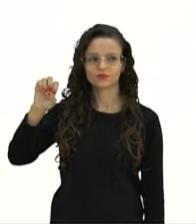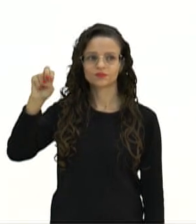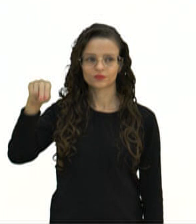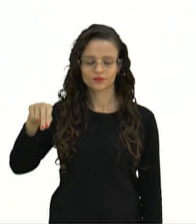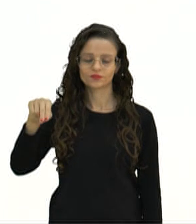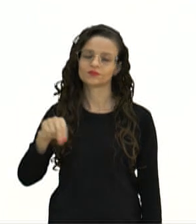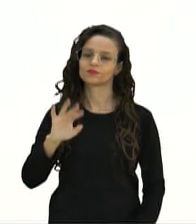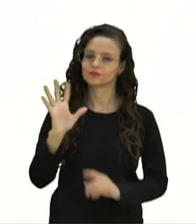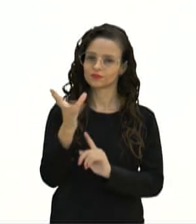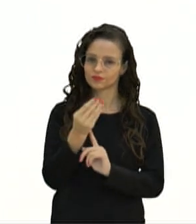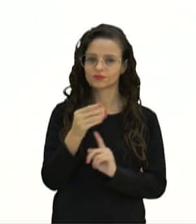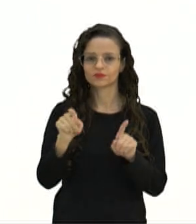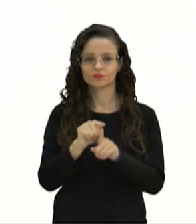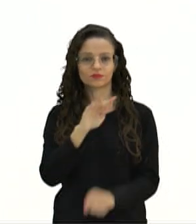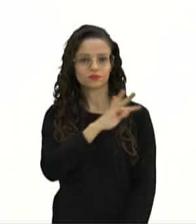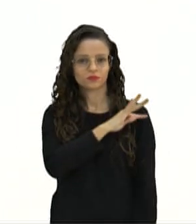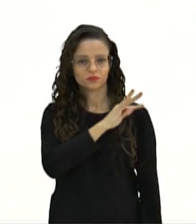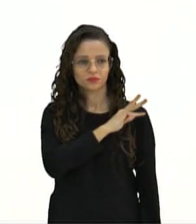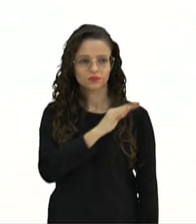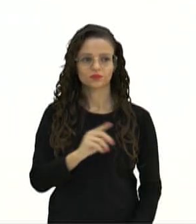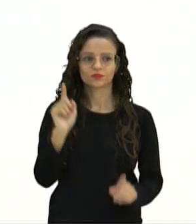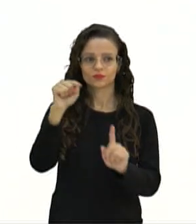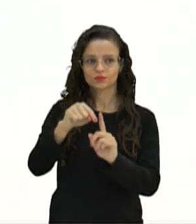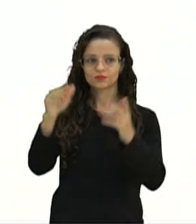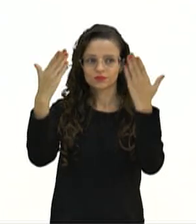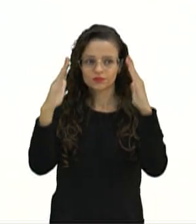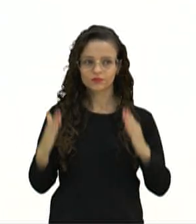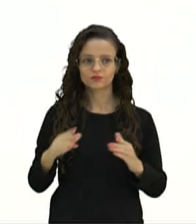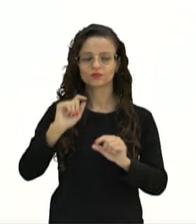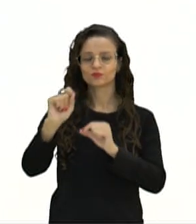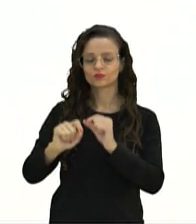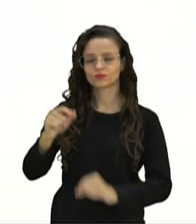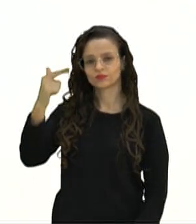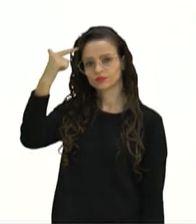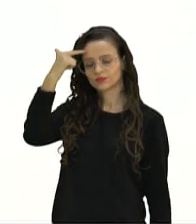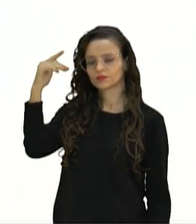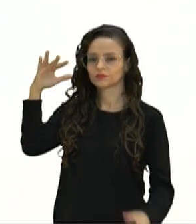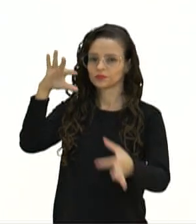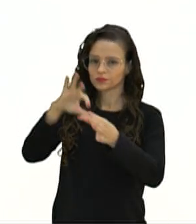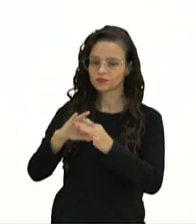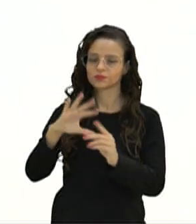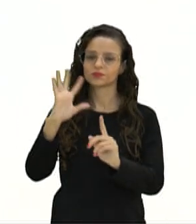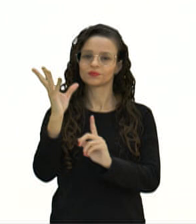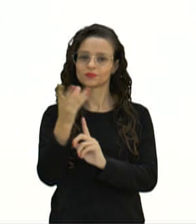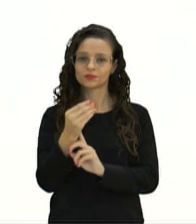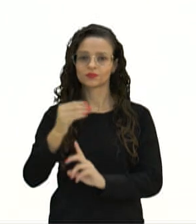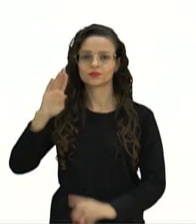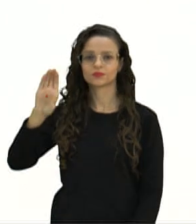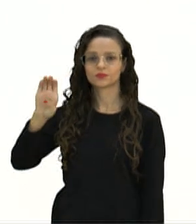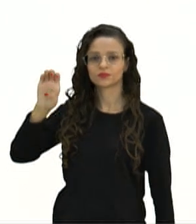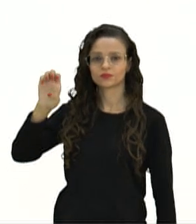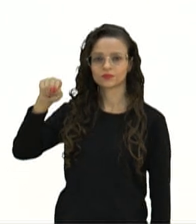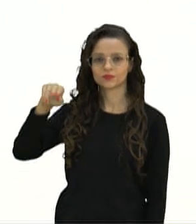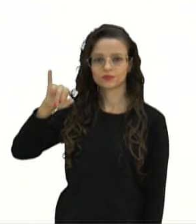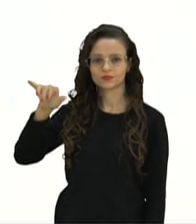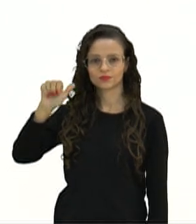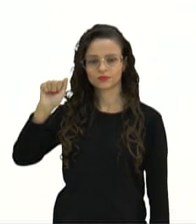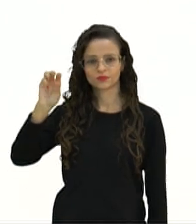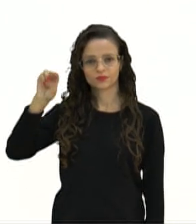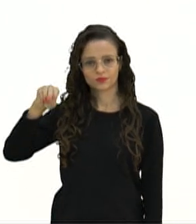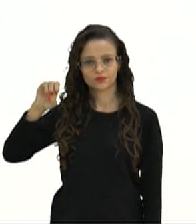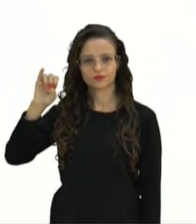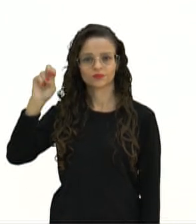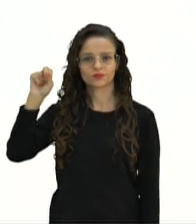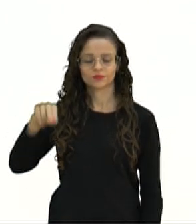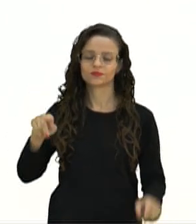técnica. Os objetivos, então, são analisar a questão da arte no pensamento de Benjamin e